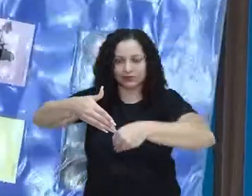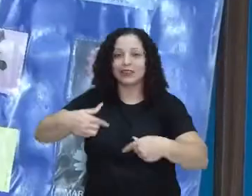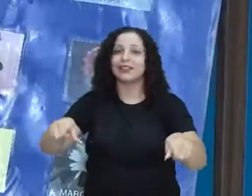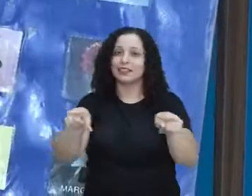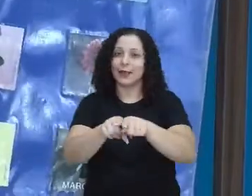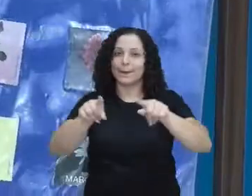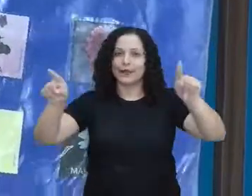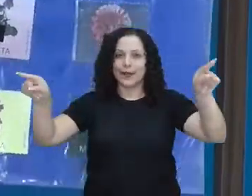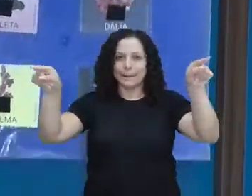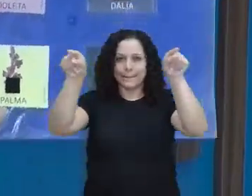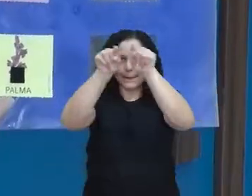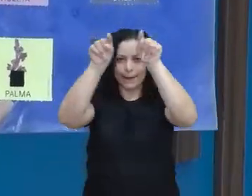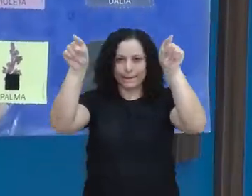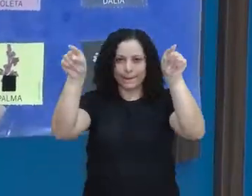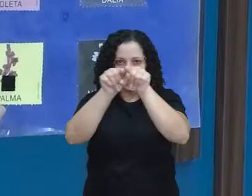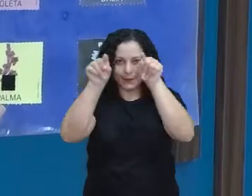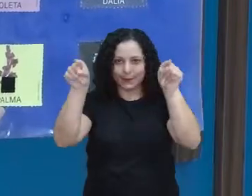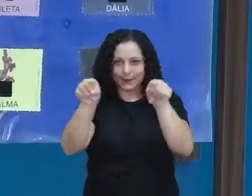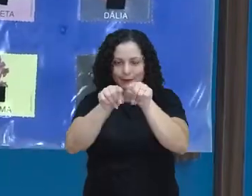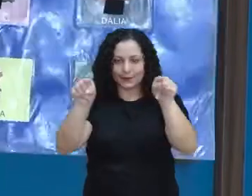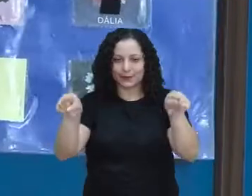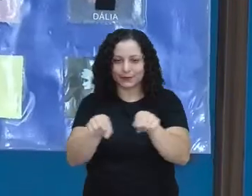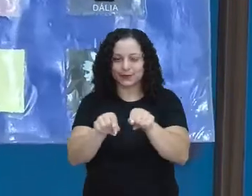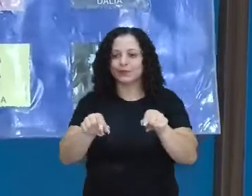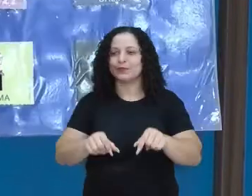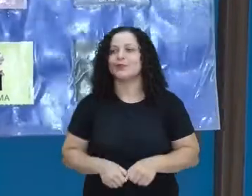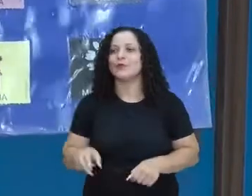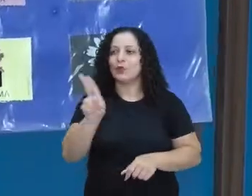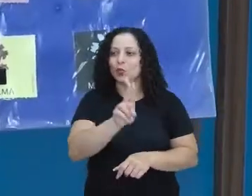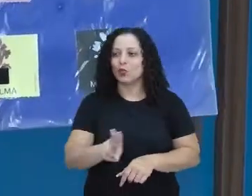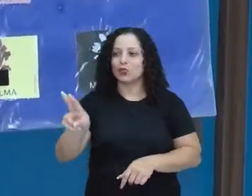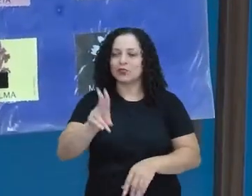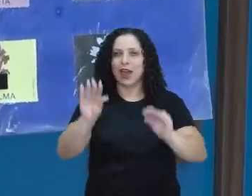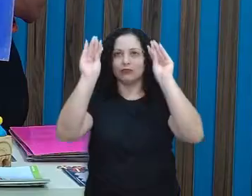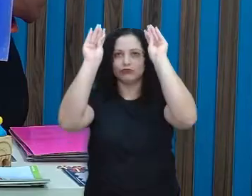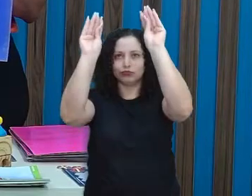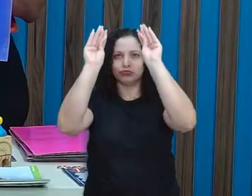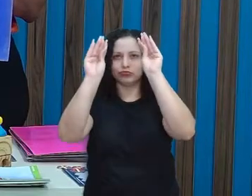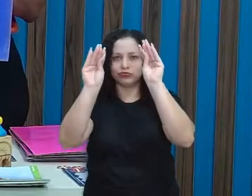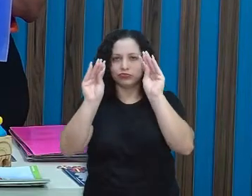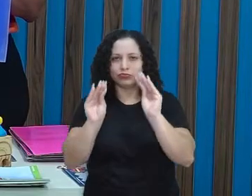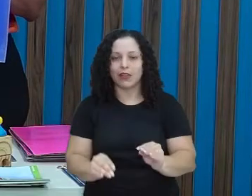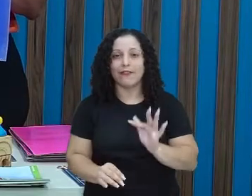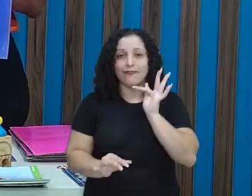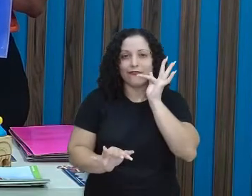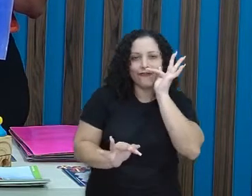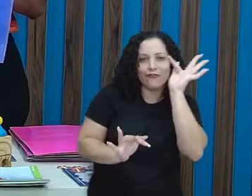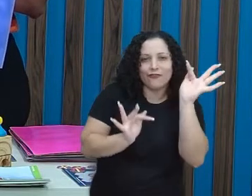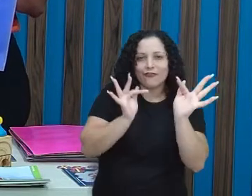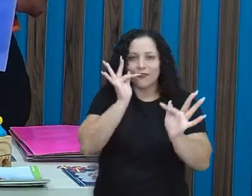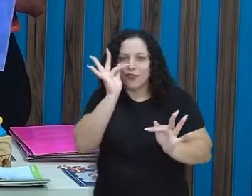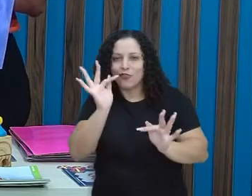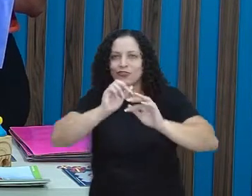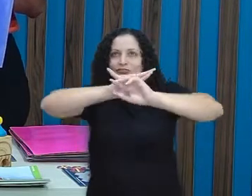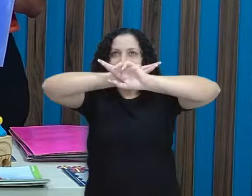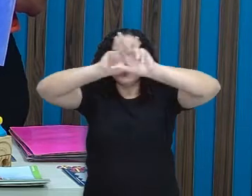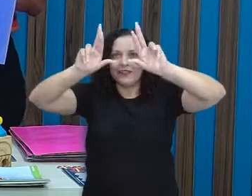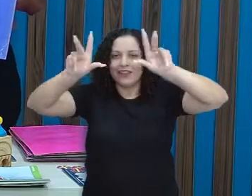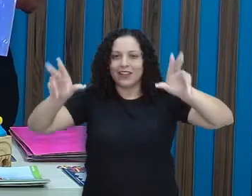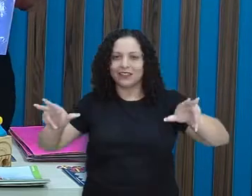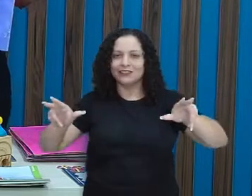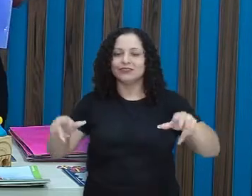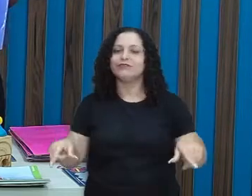pareamento. Percebam que aqui eu utilizei diferentes espécies de flores, mas a gente pode